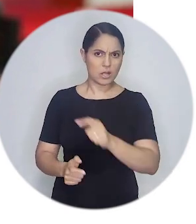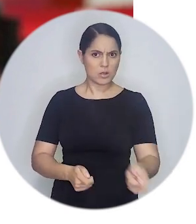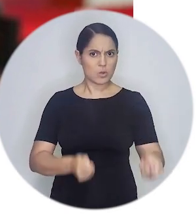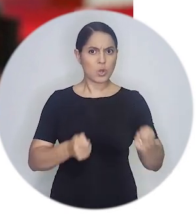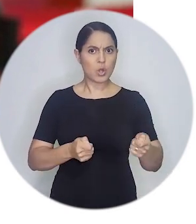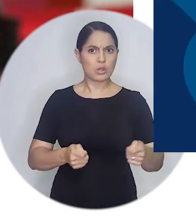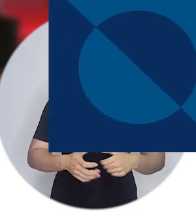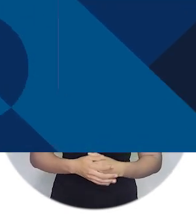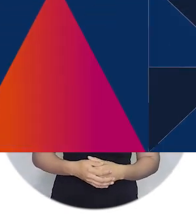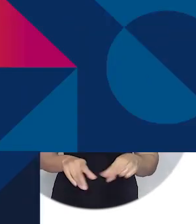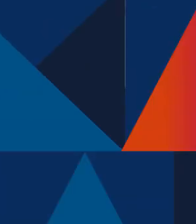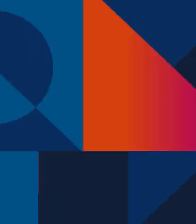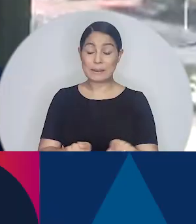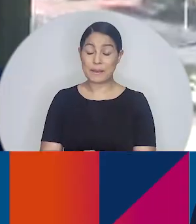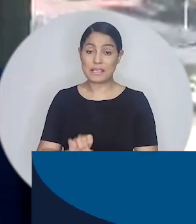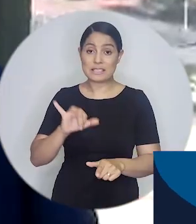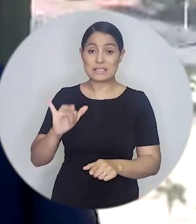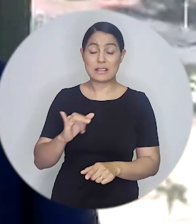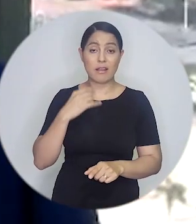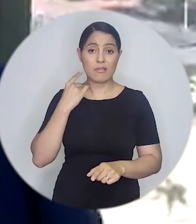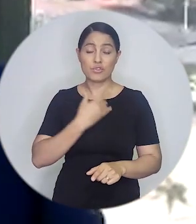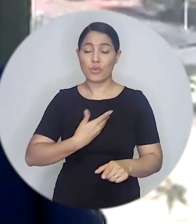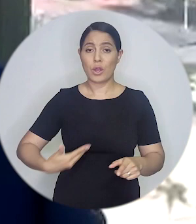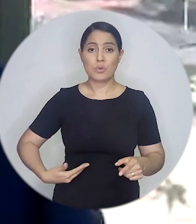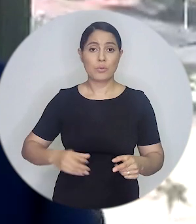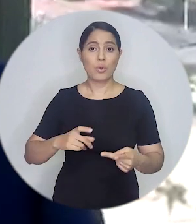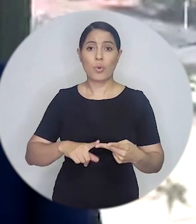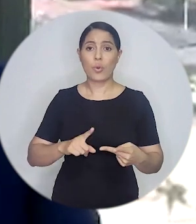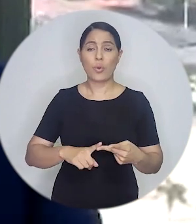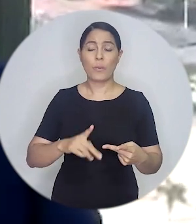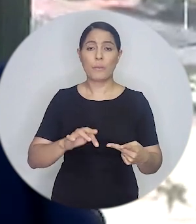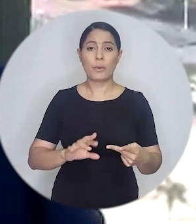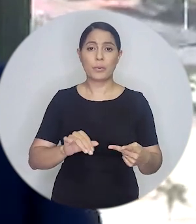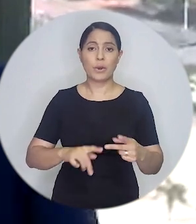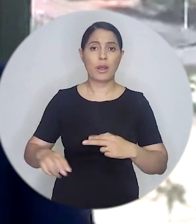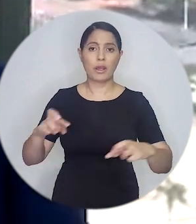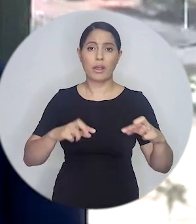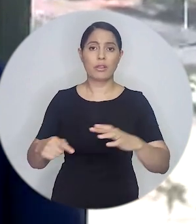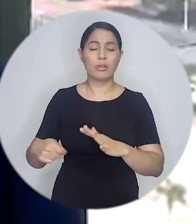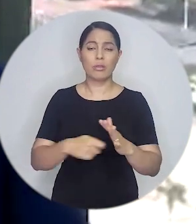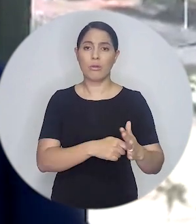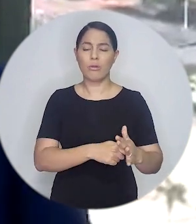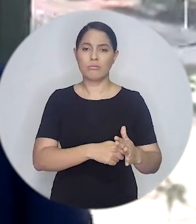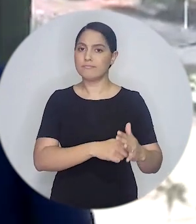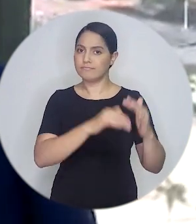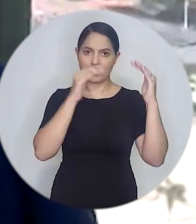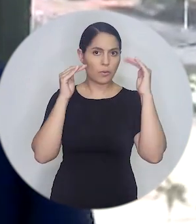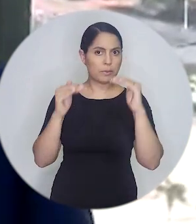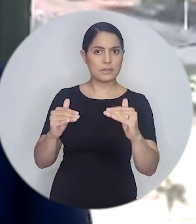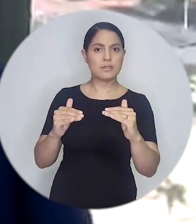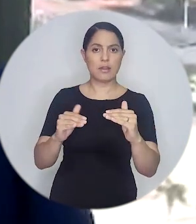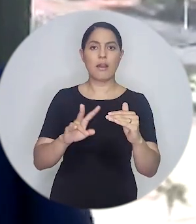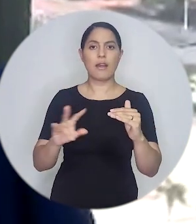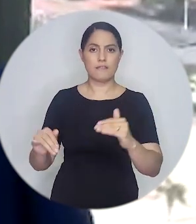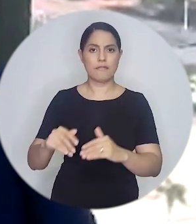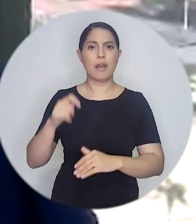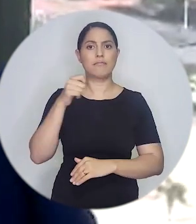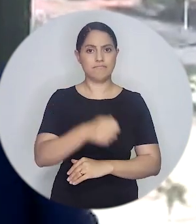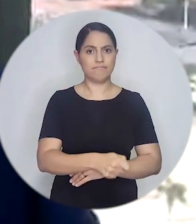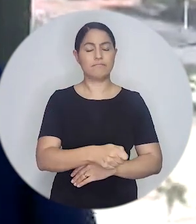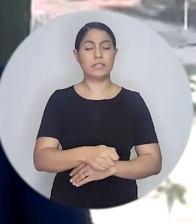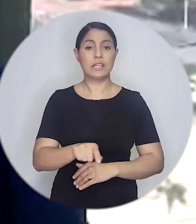de poder, eventuais condutas não adequadas dos promotores e dos procuradores, ou seja, isso está